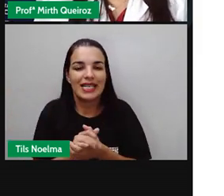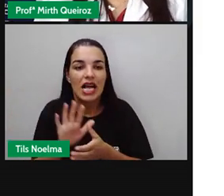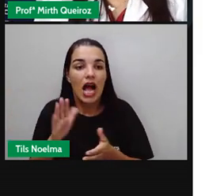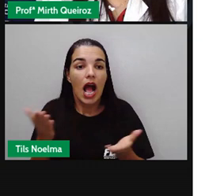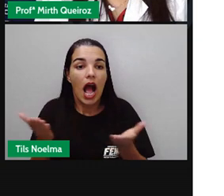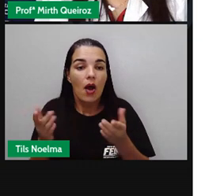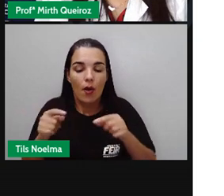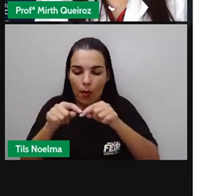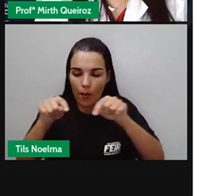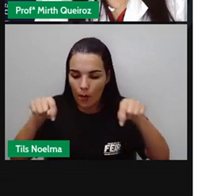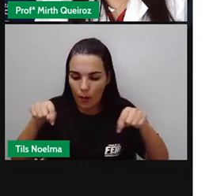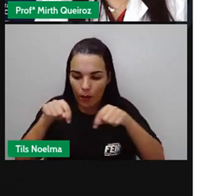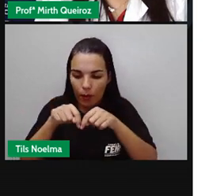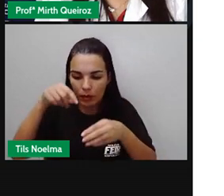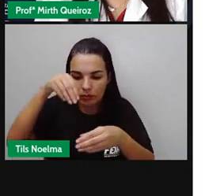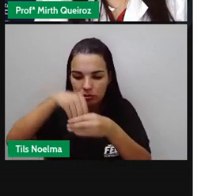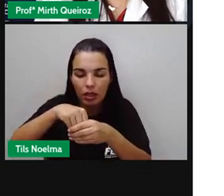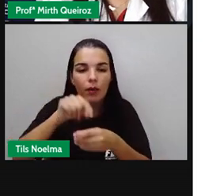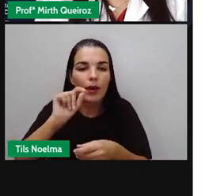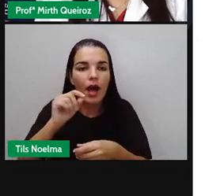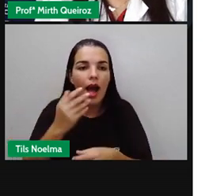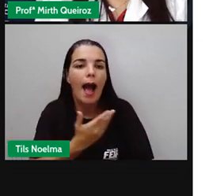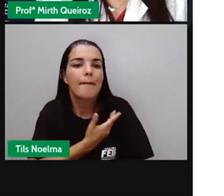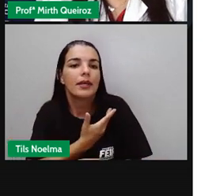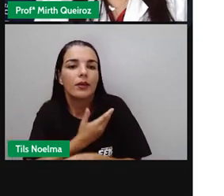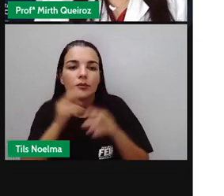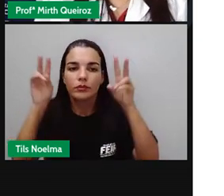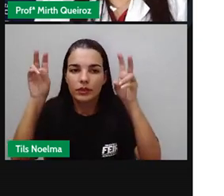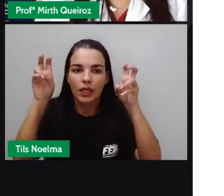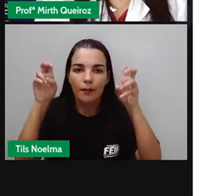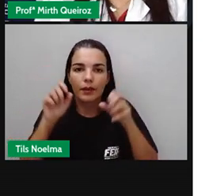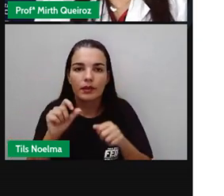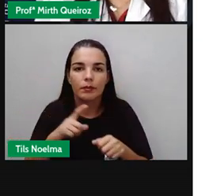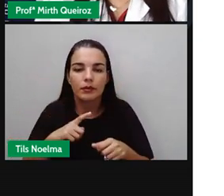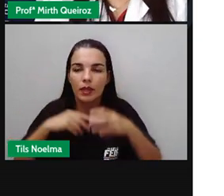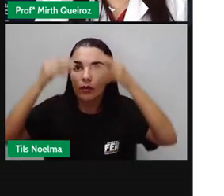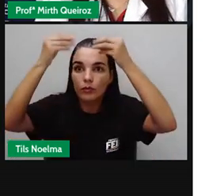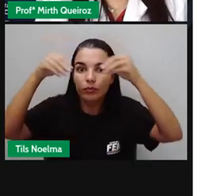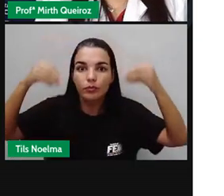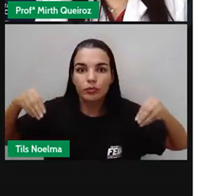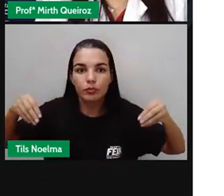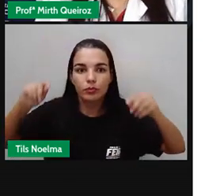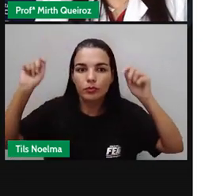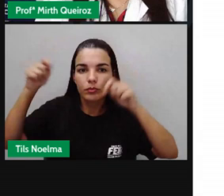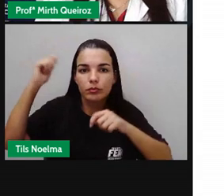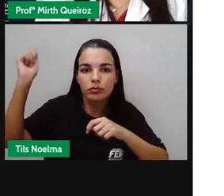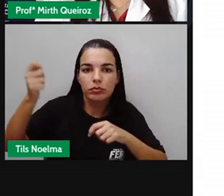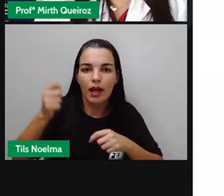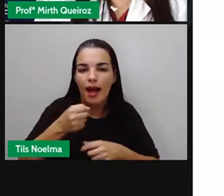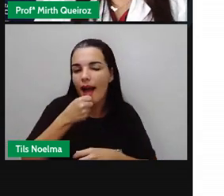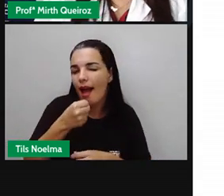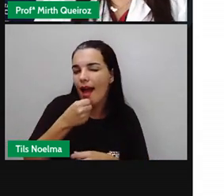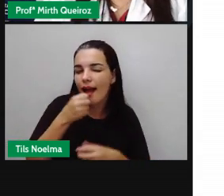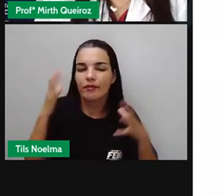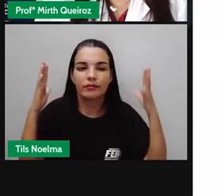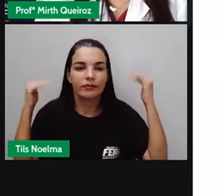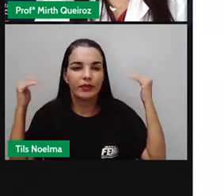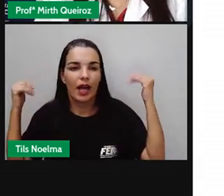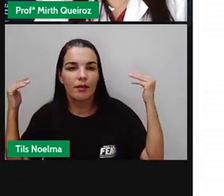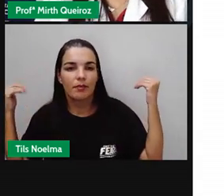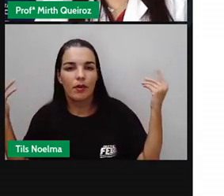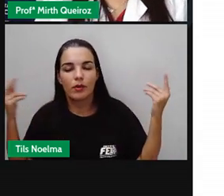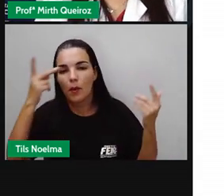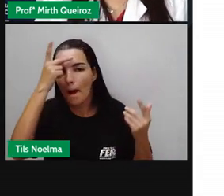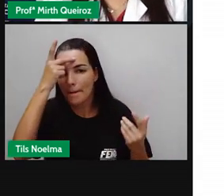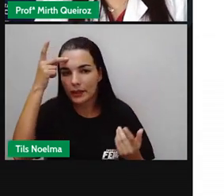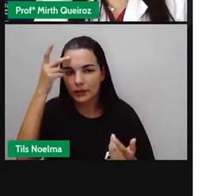Na caixa, um amigo, um mágico, um cantor famoso, um extraterrestre, um cavaleiro,